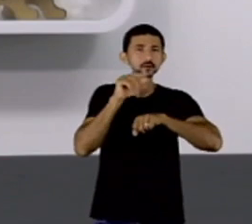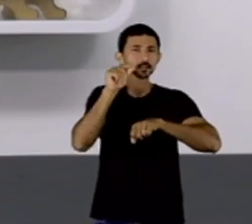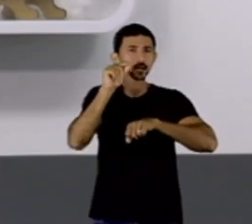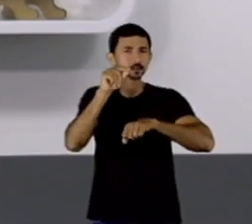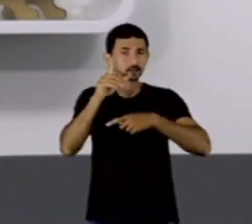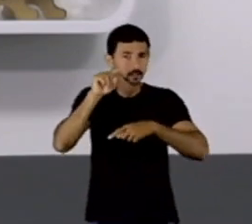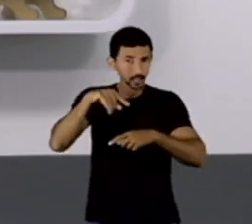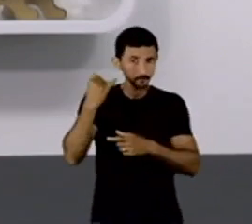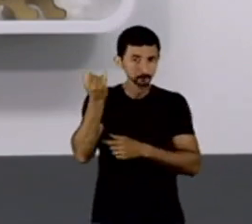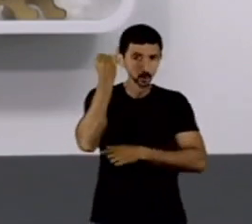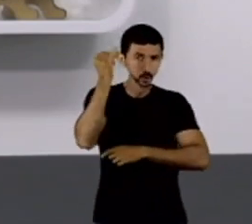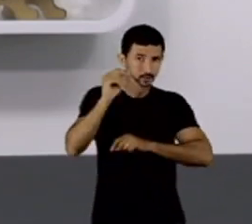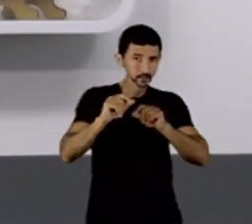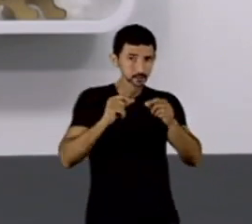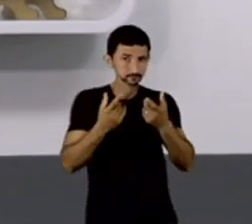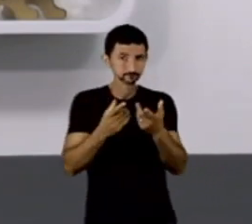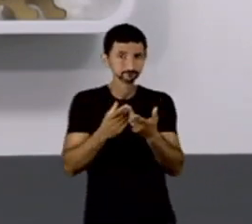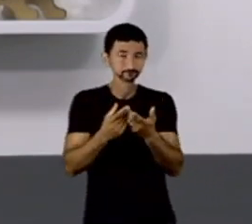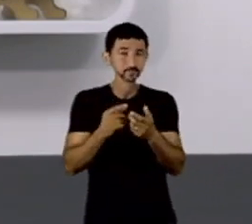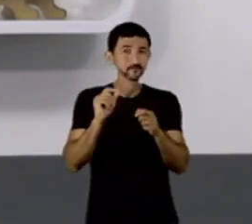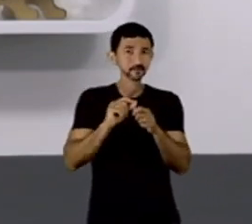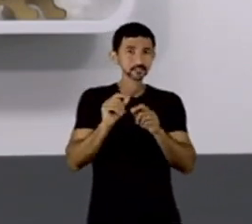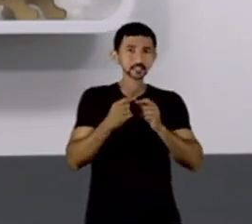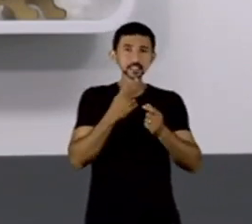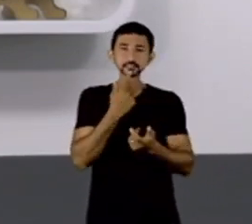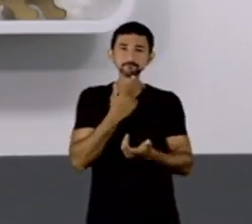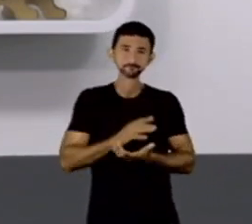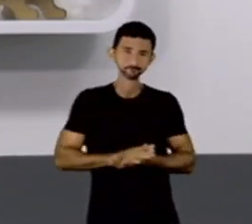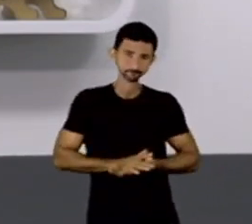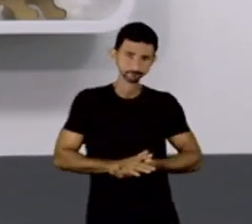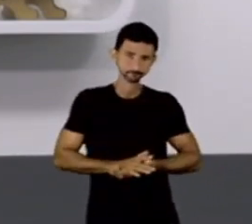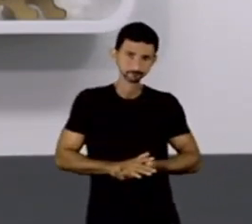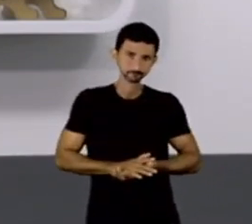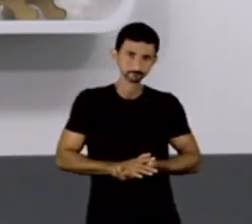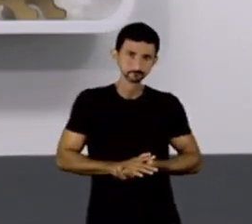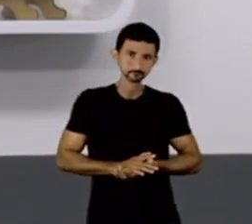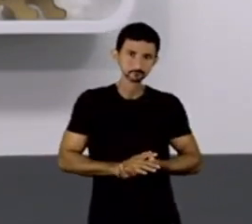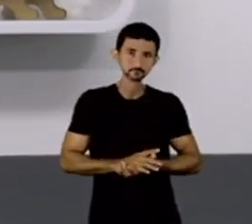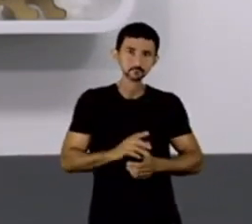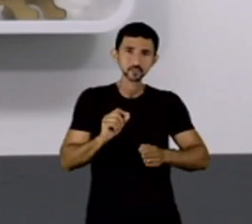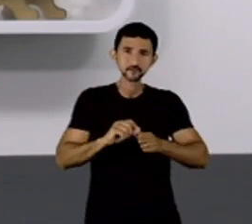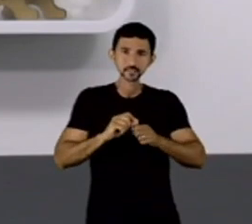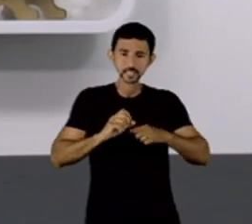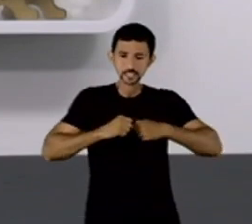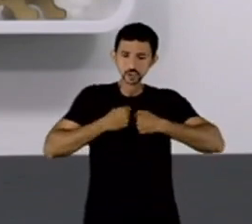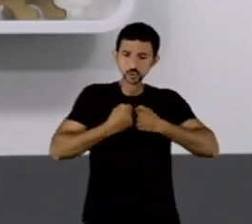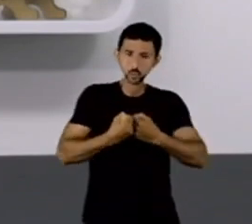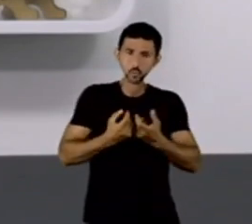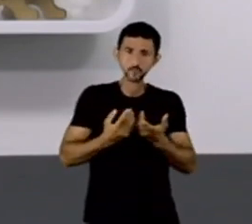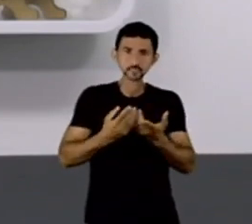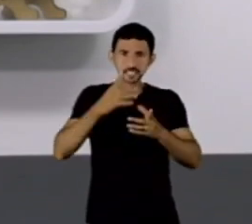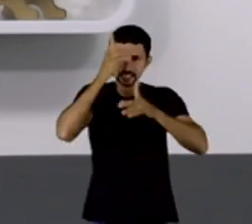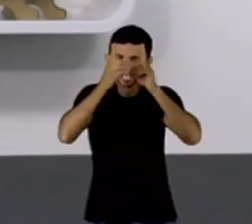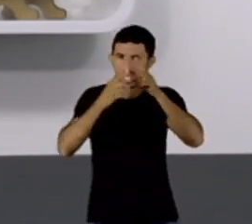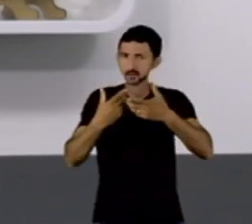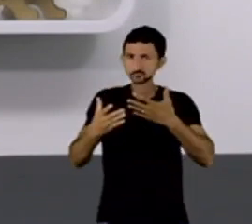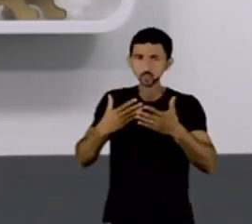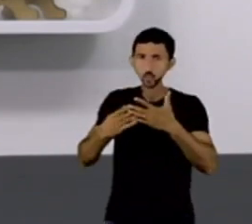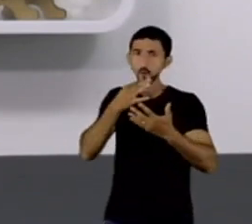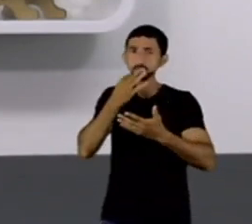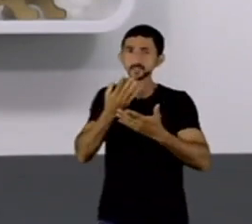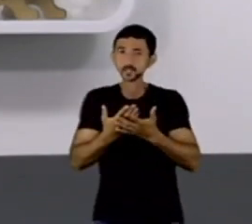que é importante que quando você fizer a escolha de defender uma determinada ideia, que